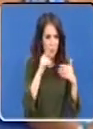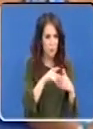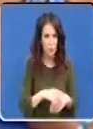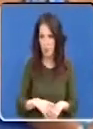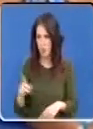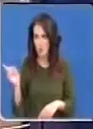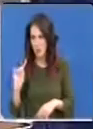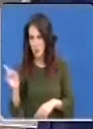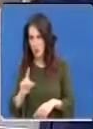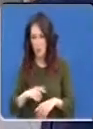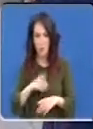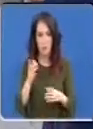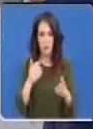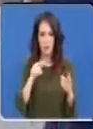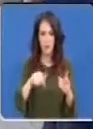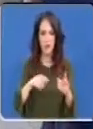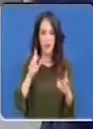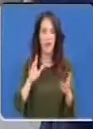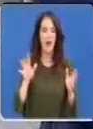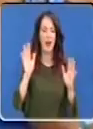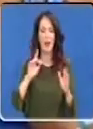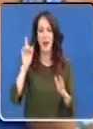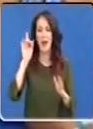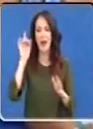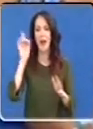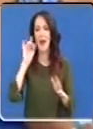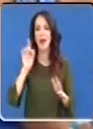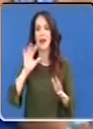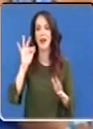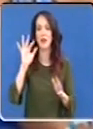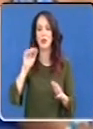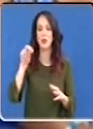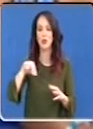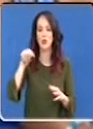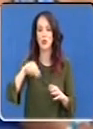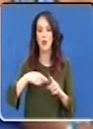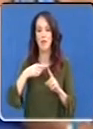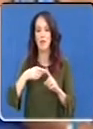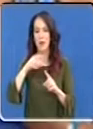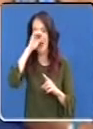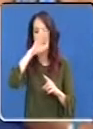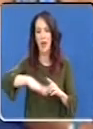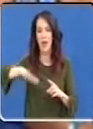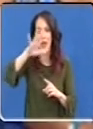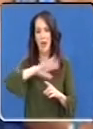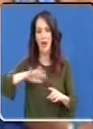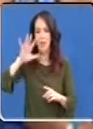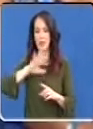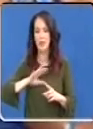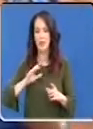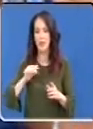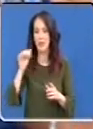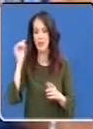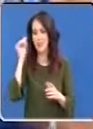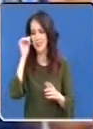uma conversa completamente ao lado, é alternativa. Dia 14 de junho, Feira da Agricultura de Santarém. Boa. Que é, pronto, que é espetacular aquilo. E agora o que é que vamos ouvir? Agora o que é que vamos ouvir? Eu